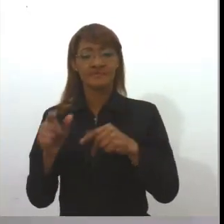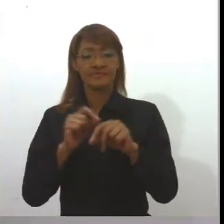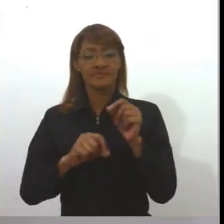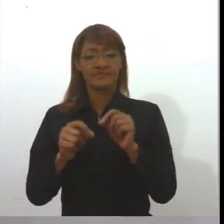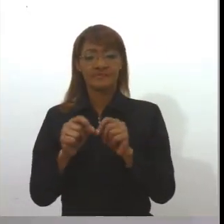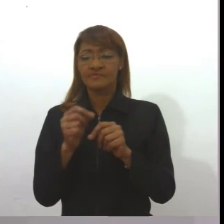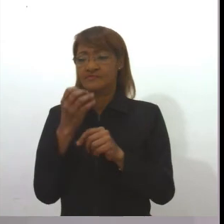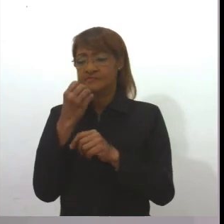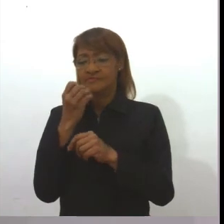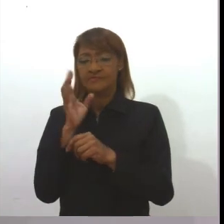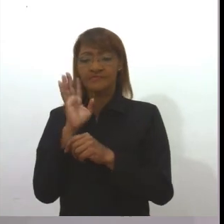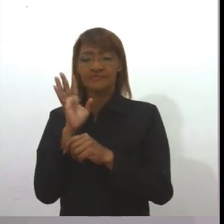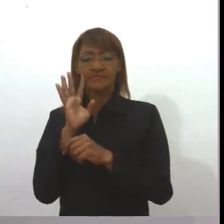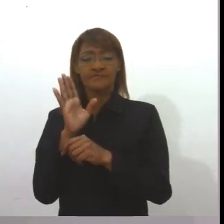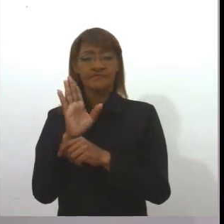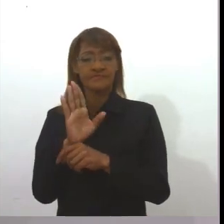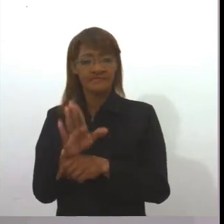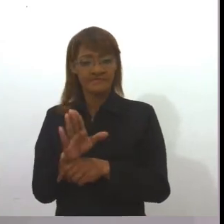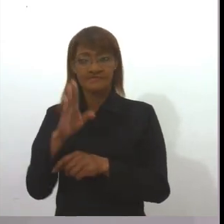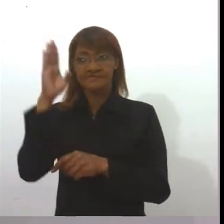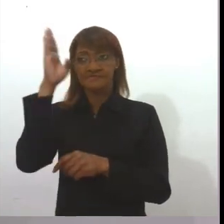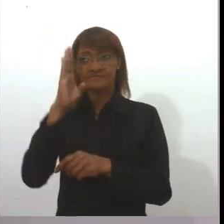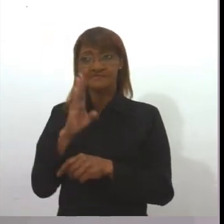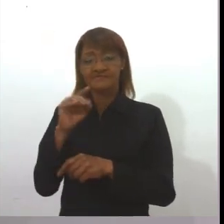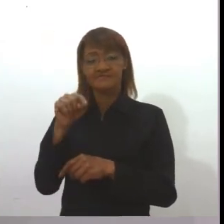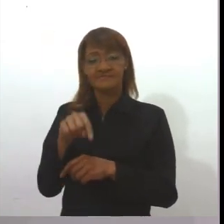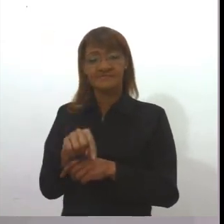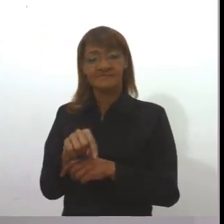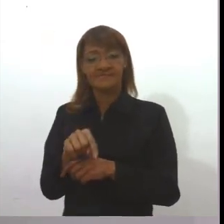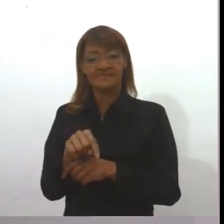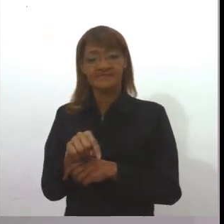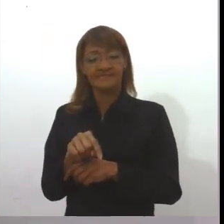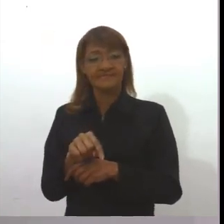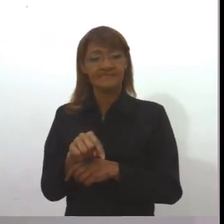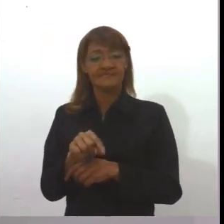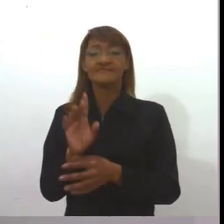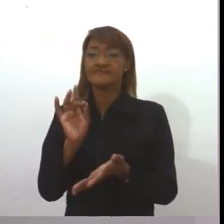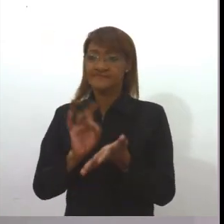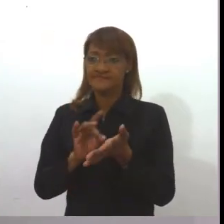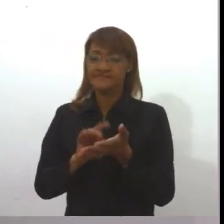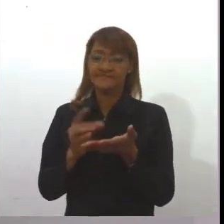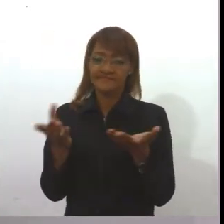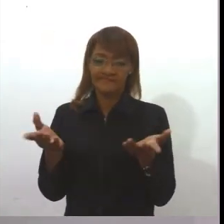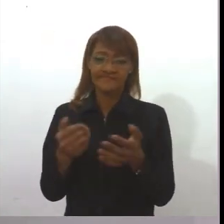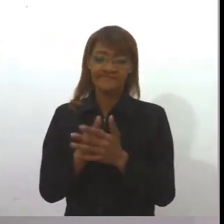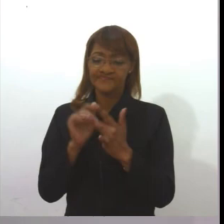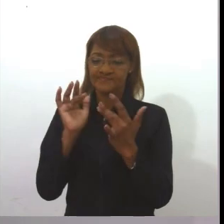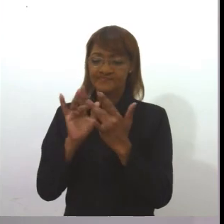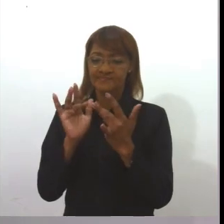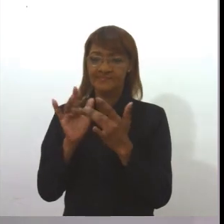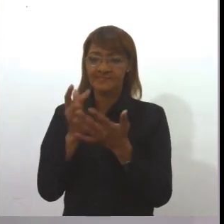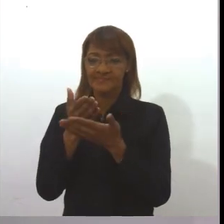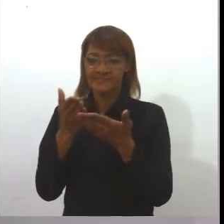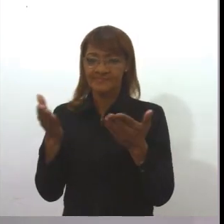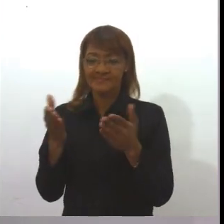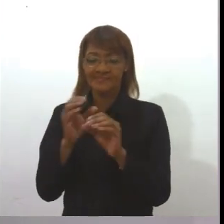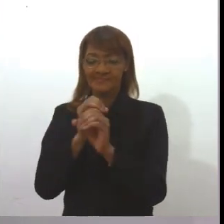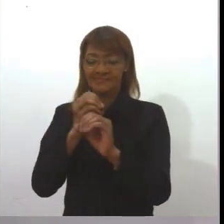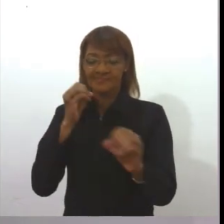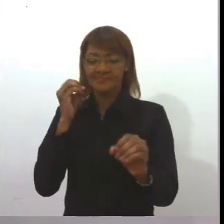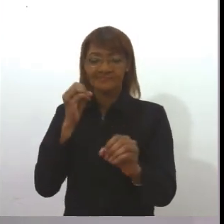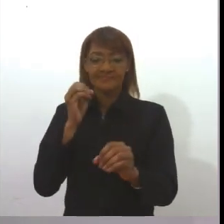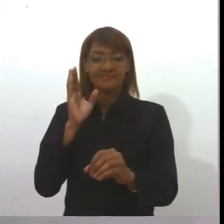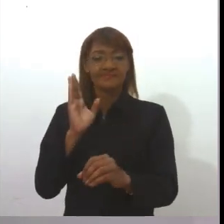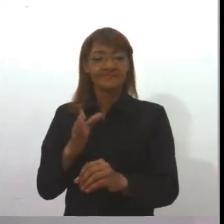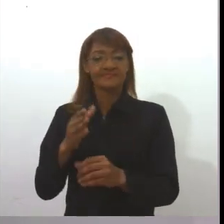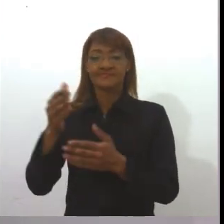inusitada, o pessoal diz, agora a NASA vem ao Brasil. E aí eles, de fato, vão ter agora contato direto com engenheiros da NASA. Uma das engenheiras que está